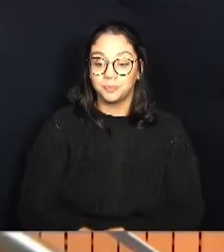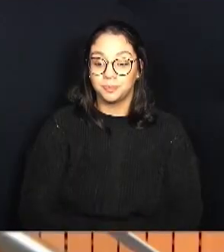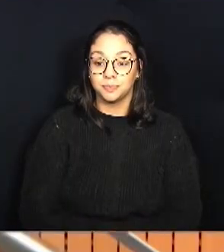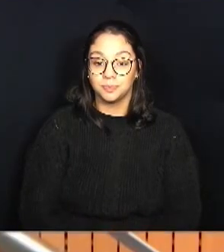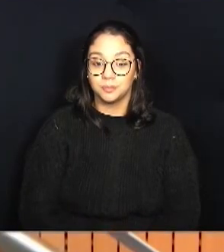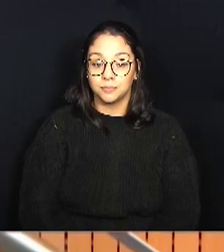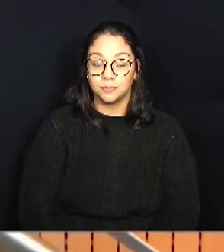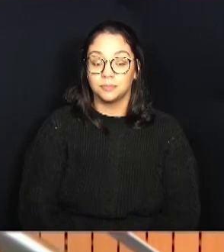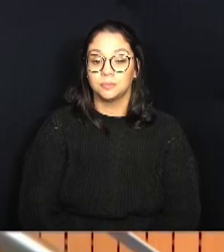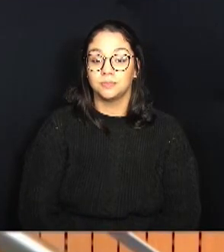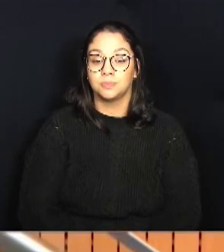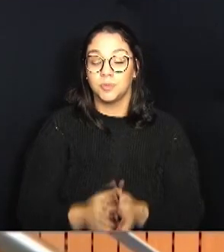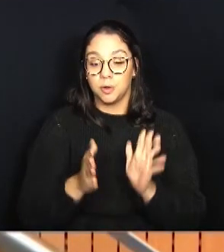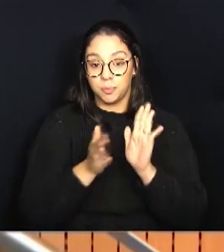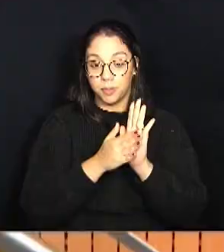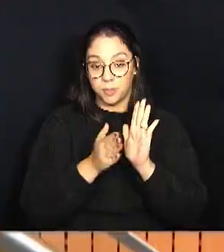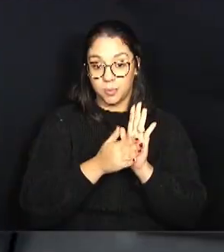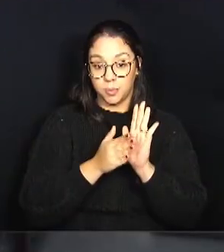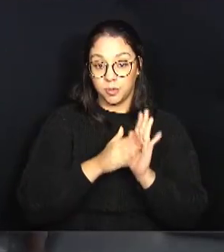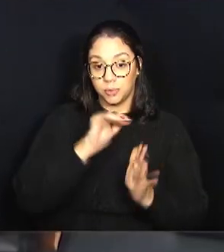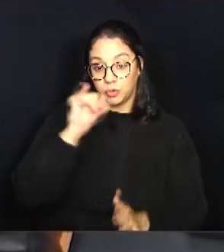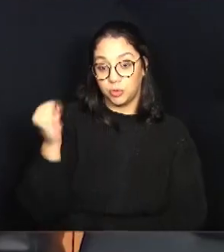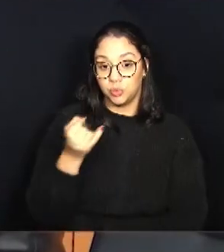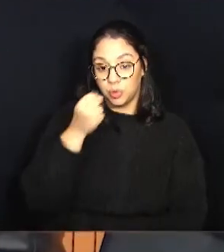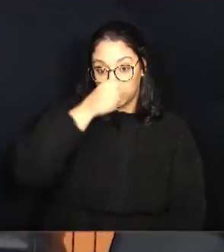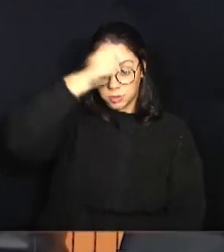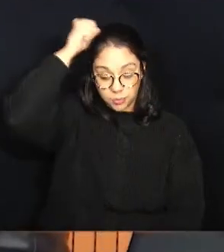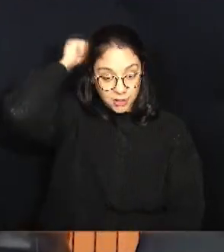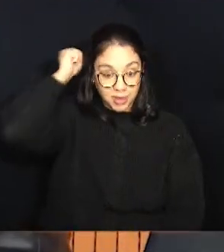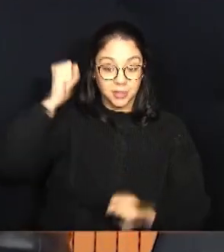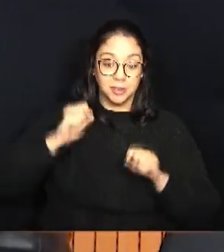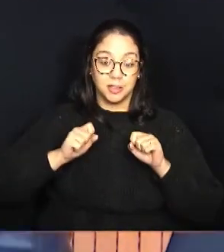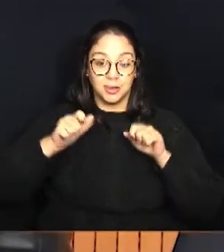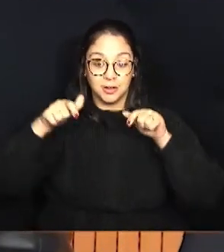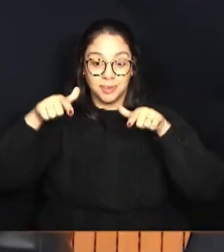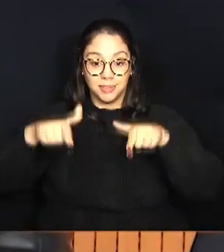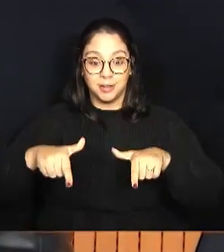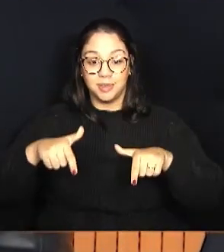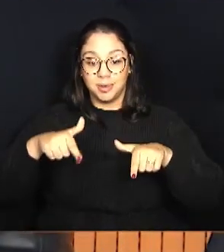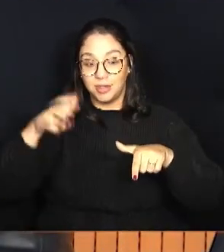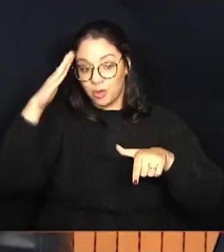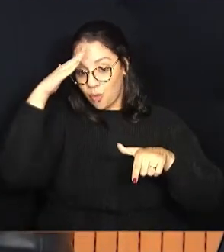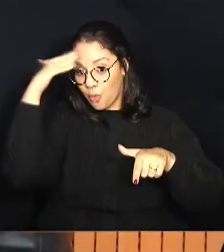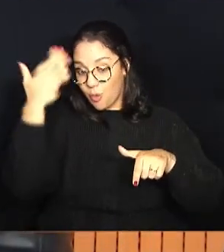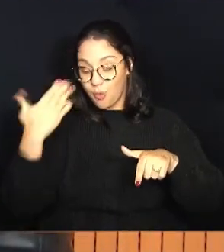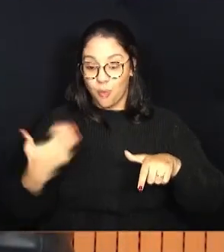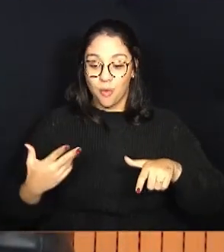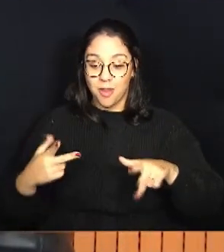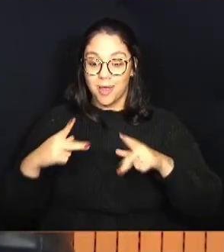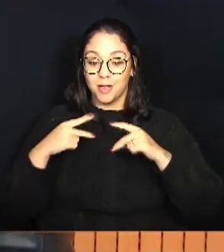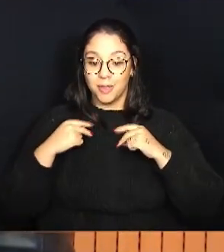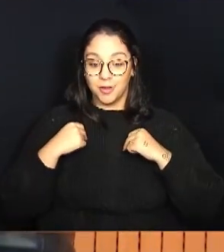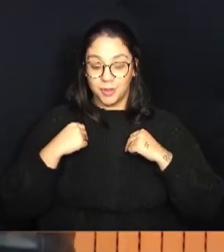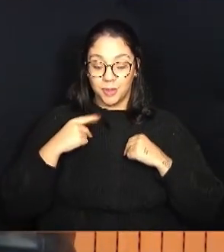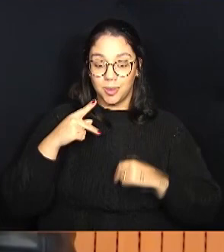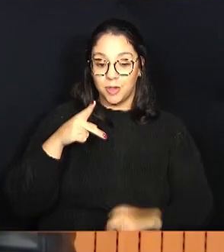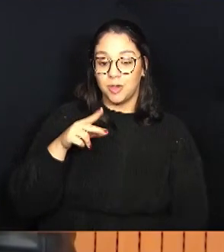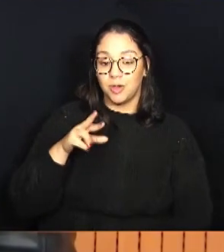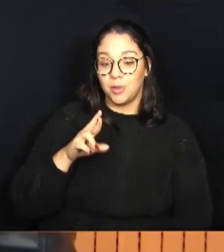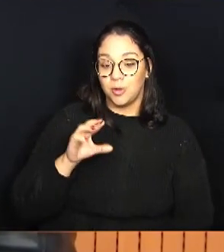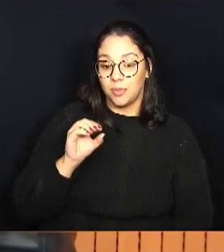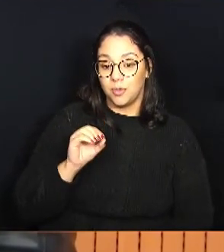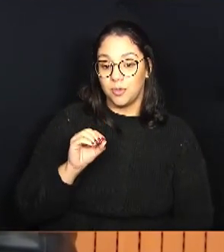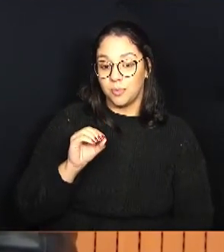Por iniciativa do vereador Jorge Schneider, foi entregue o diploma de honra ao mérito ao Progem e à